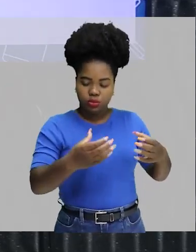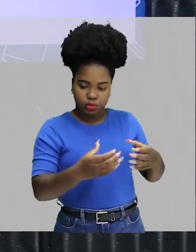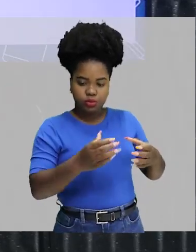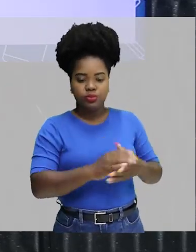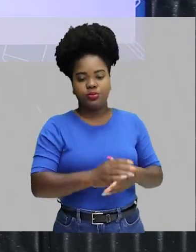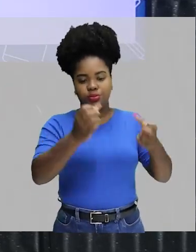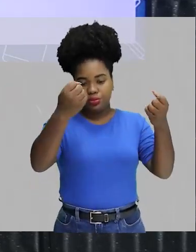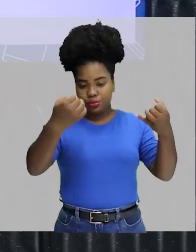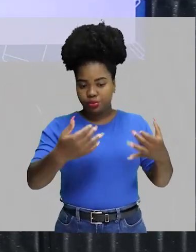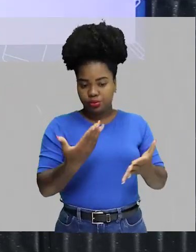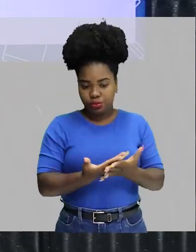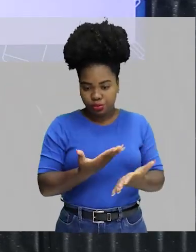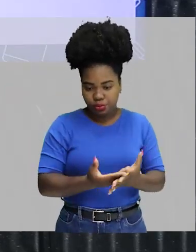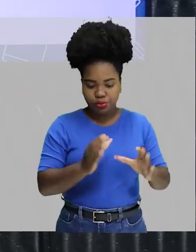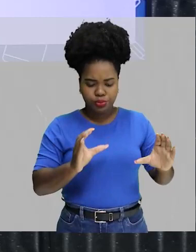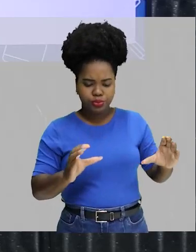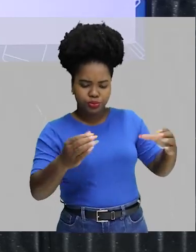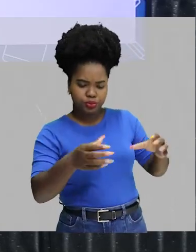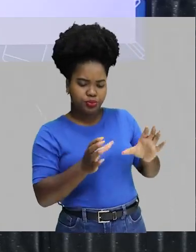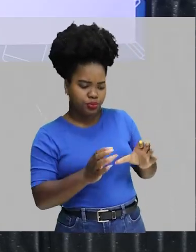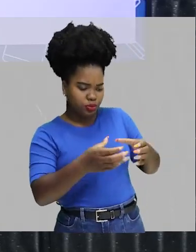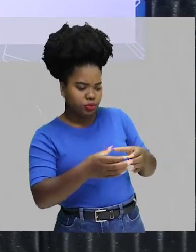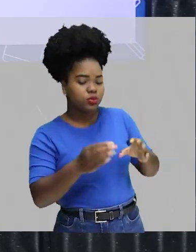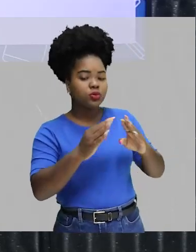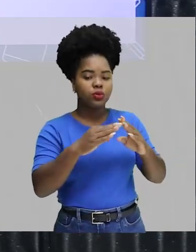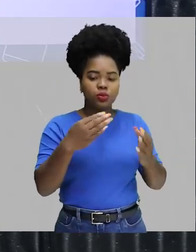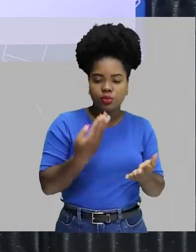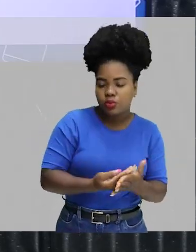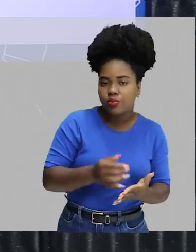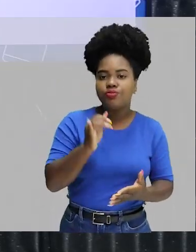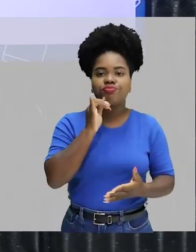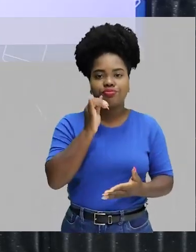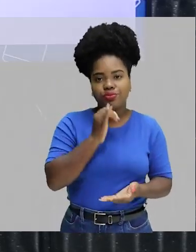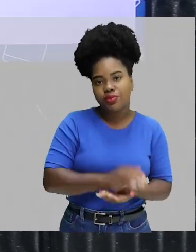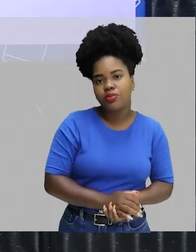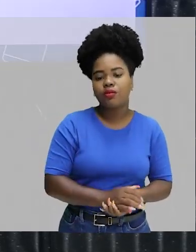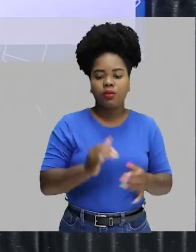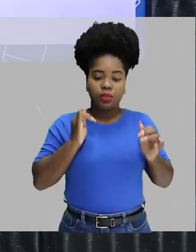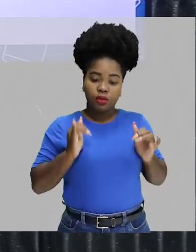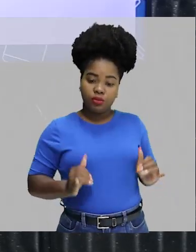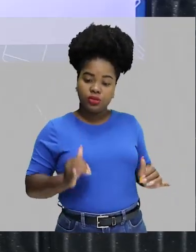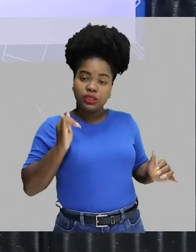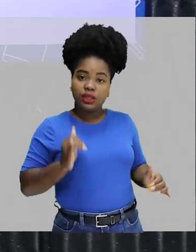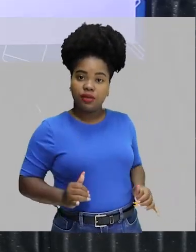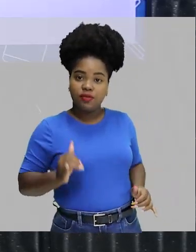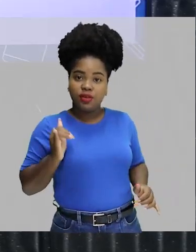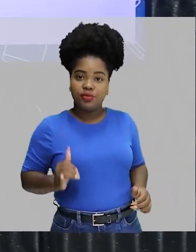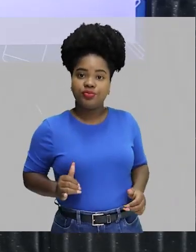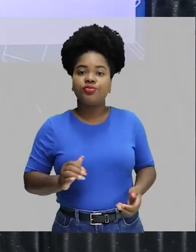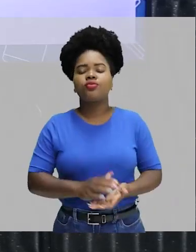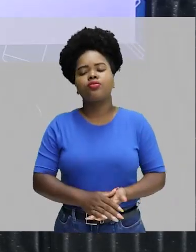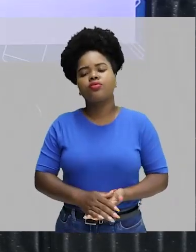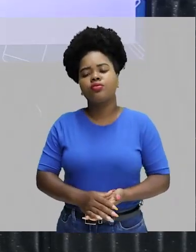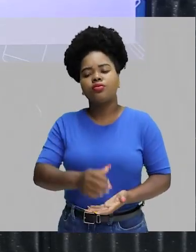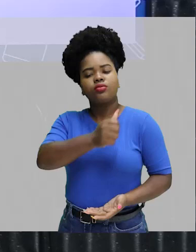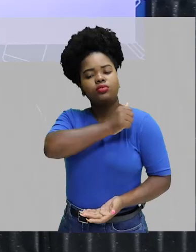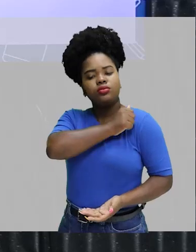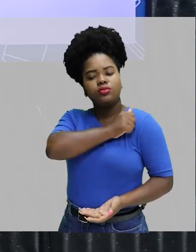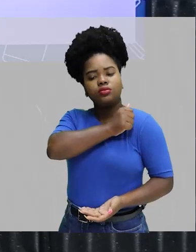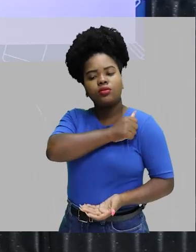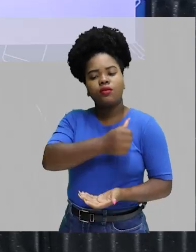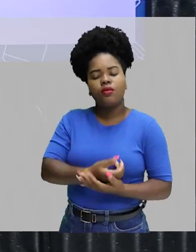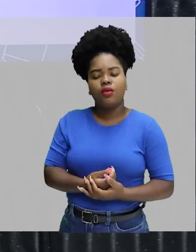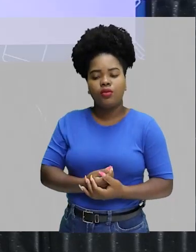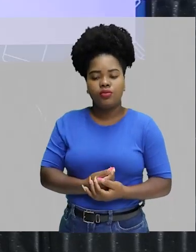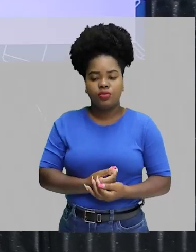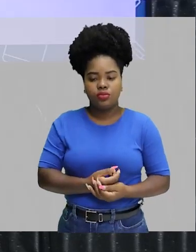falou isso em outra aula, uma comunidade escolar, né, lá na escola, na hora do intervalo, um aluno faz tem